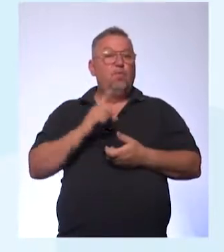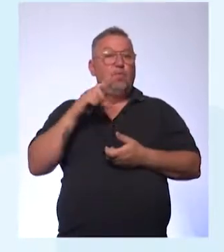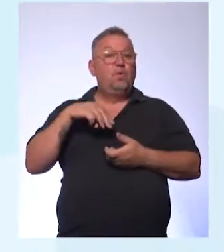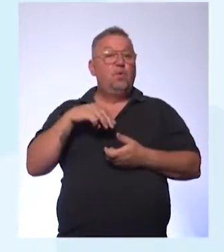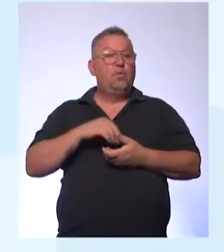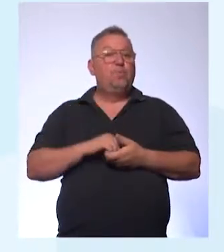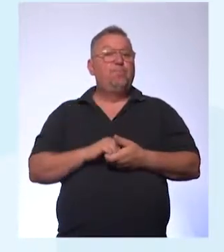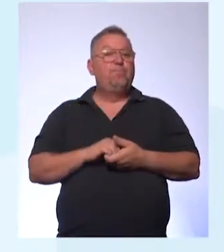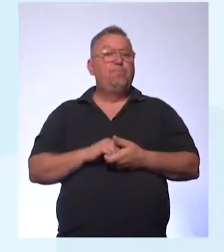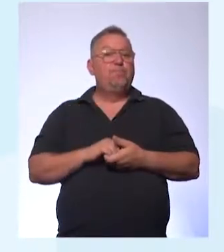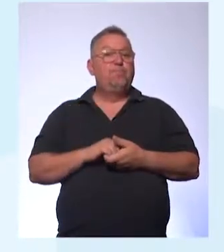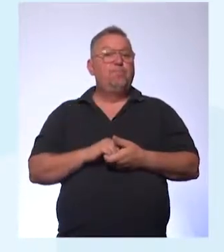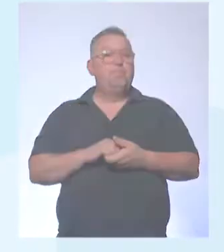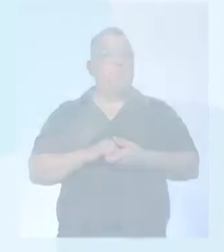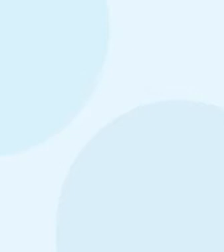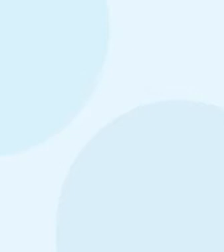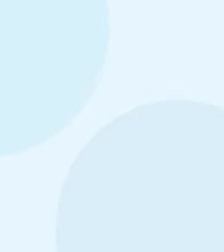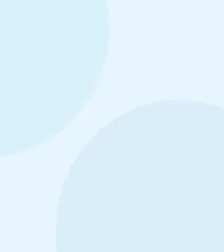1 minuto.